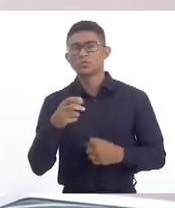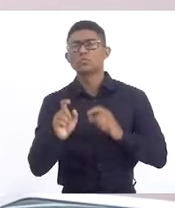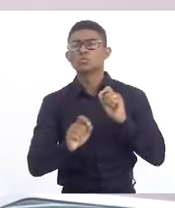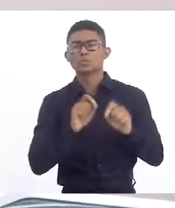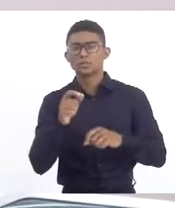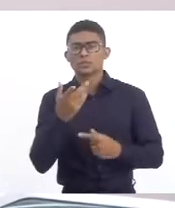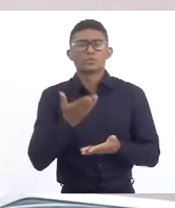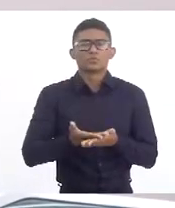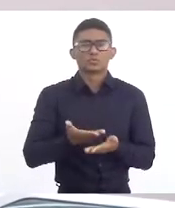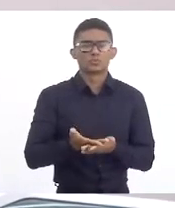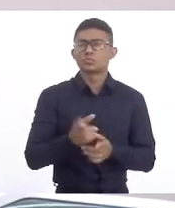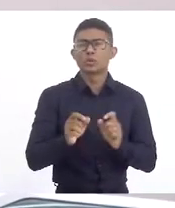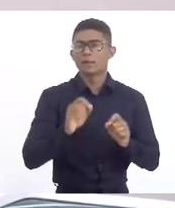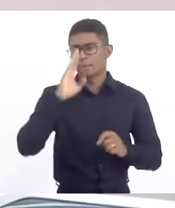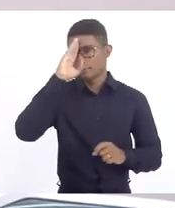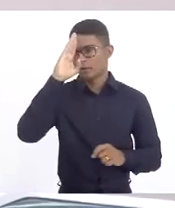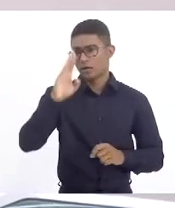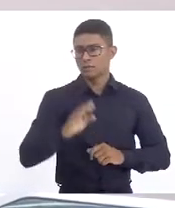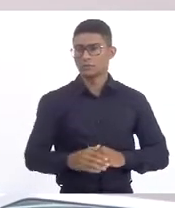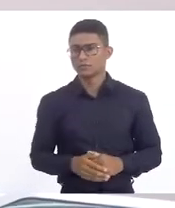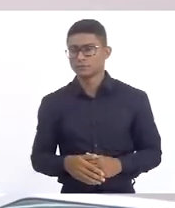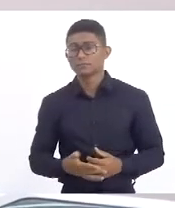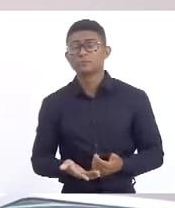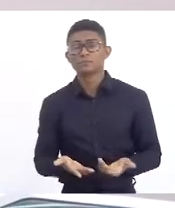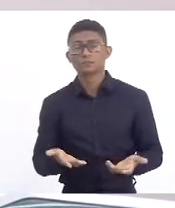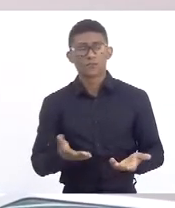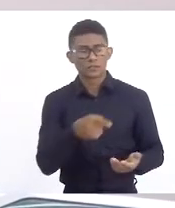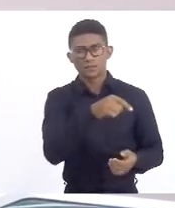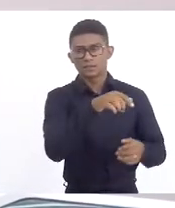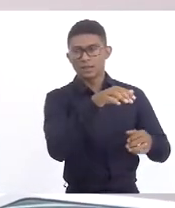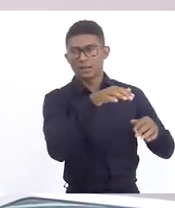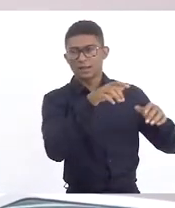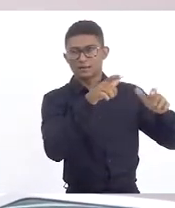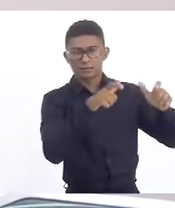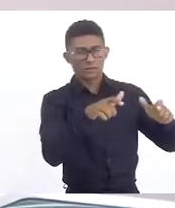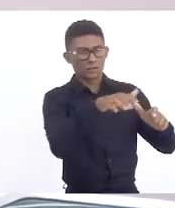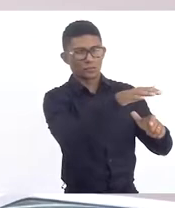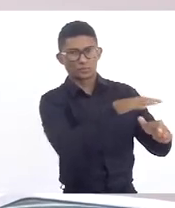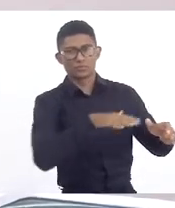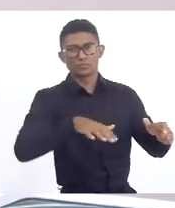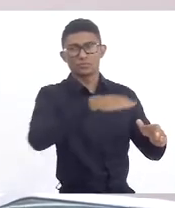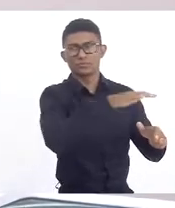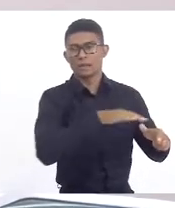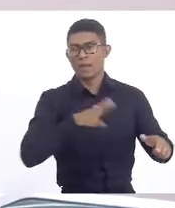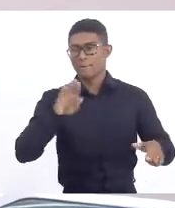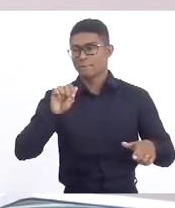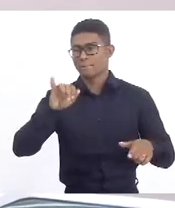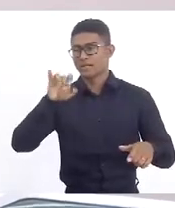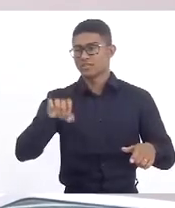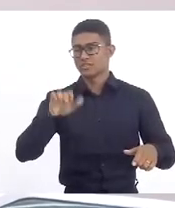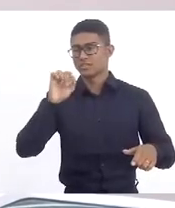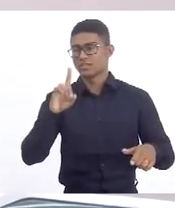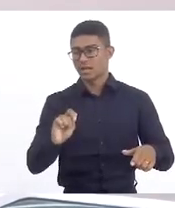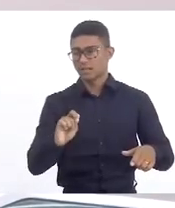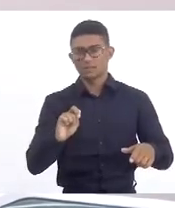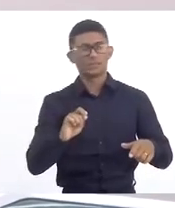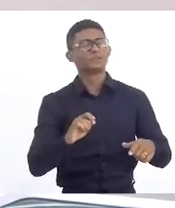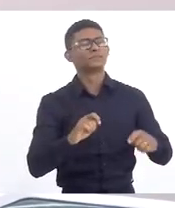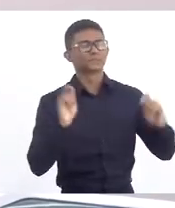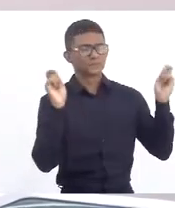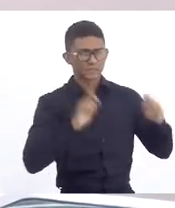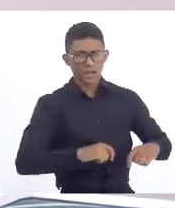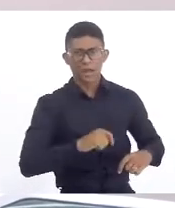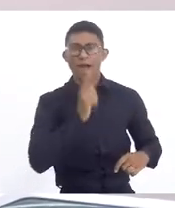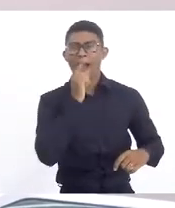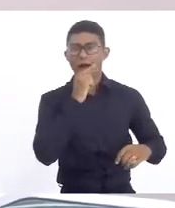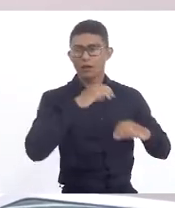principal? Você tinha água hoje na Baixada Fluminense, nas adutoras. Se você fizer a conta, você tem água suficiente para abastecer a população